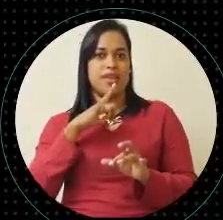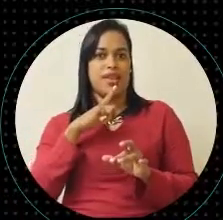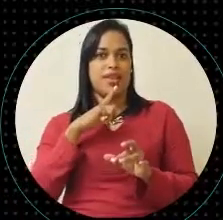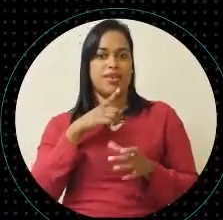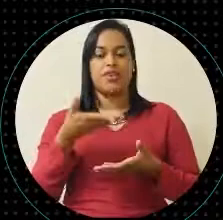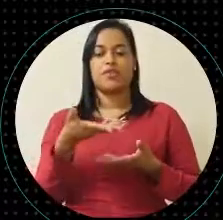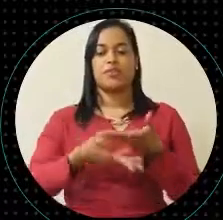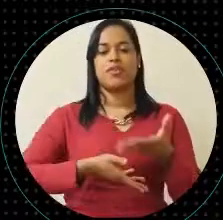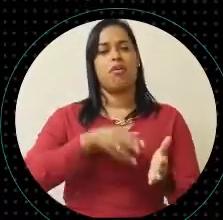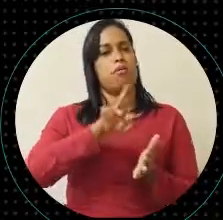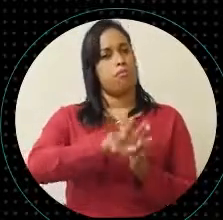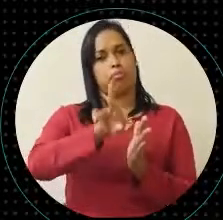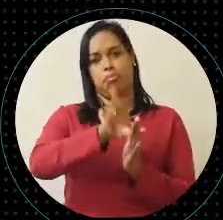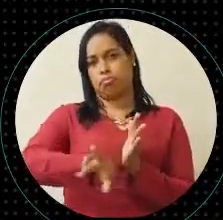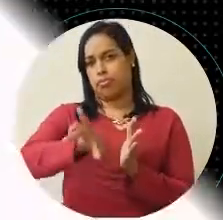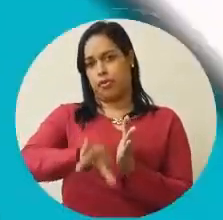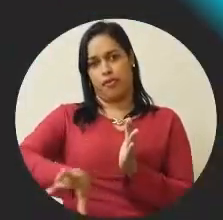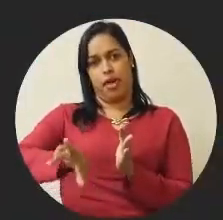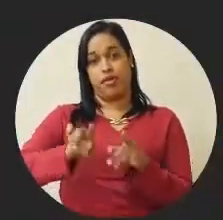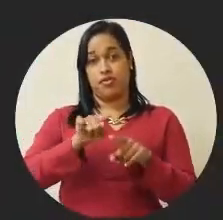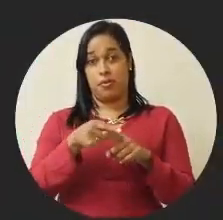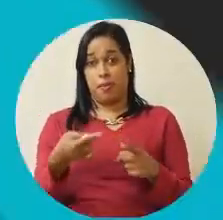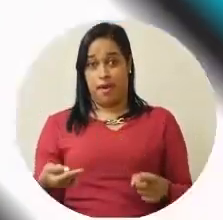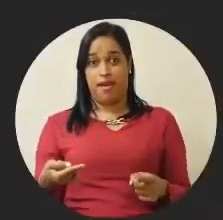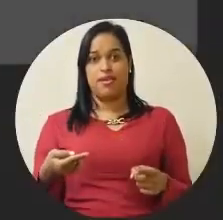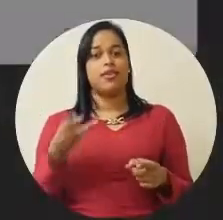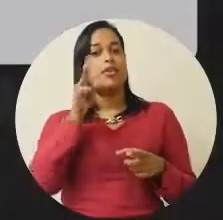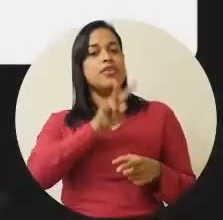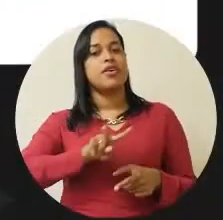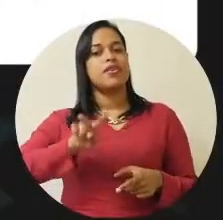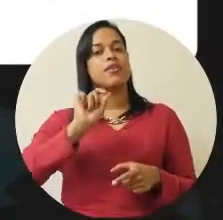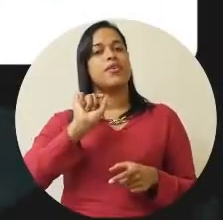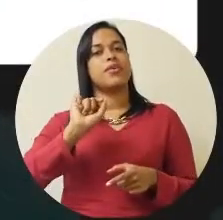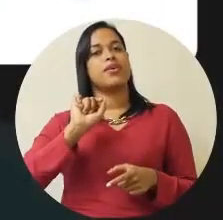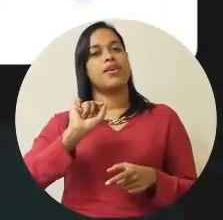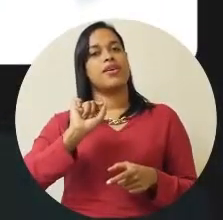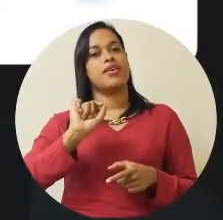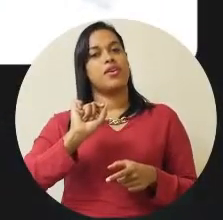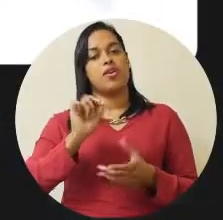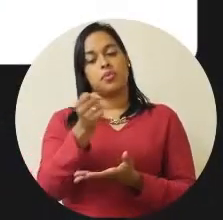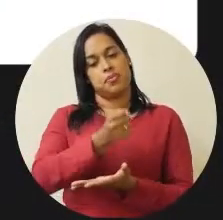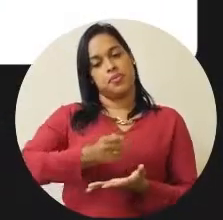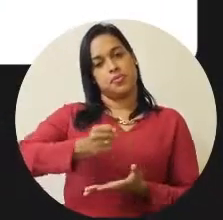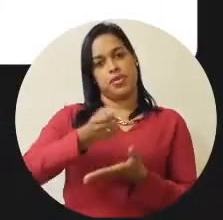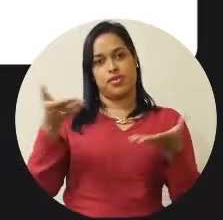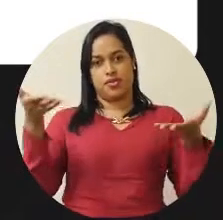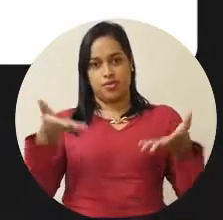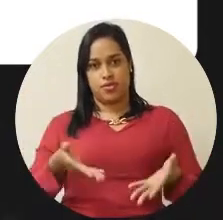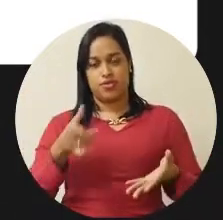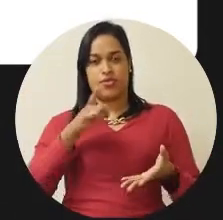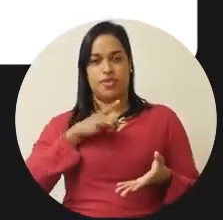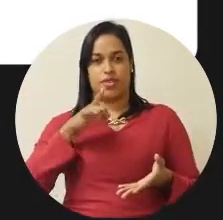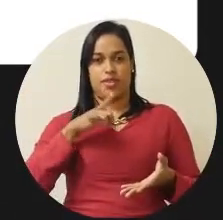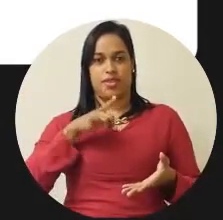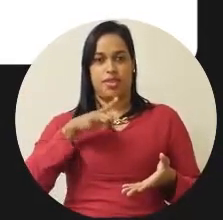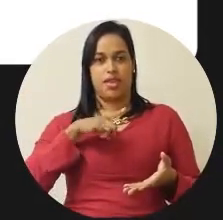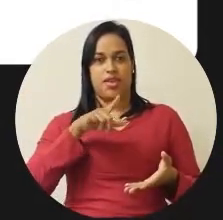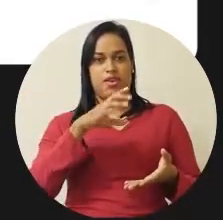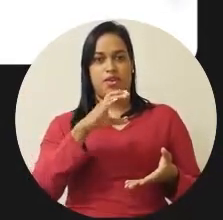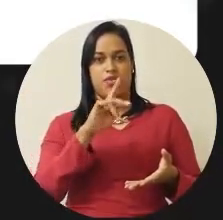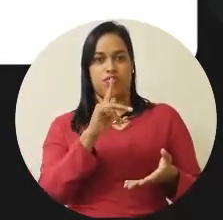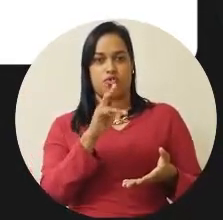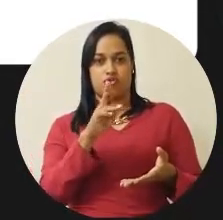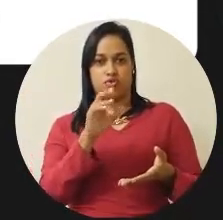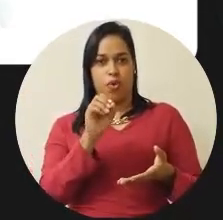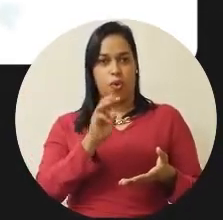disponíveis são vários, mas a gente vai dar aqui uma olhada nos mais básicos dele. A gente tem o Ride, o